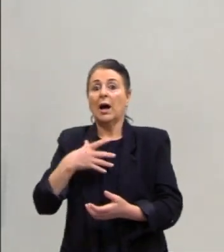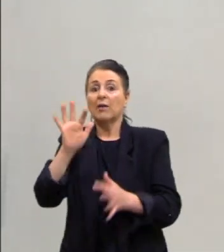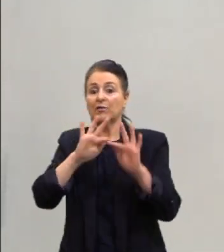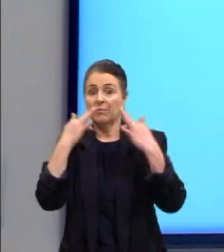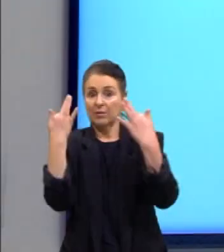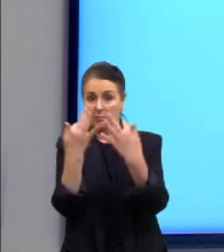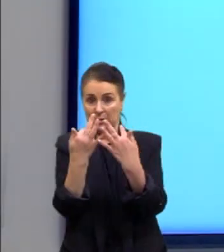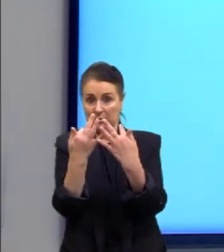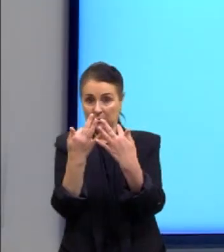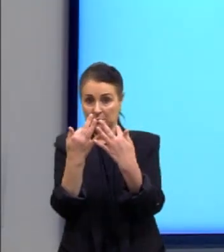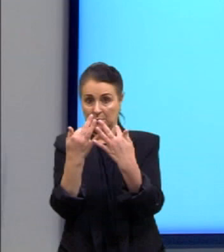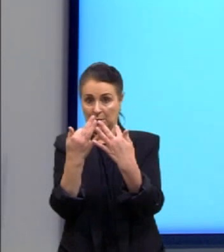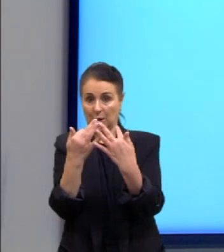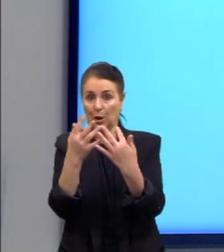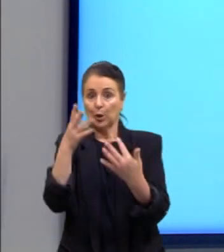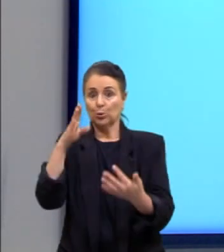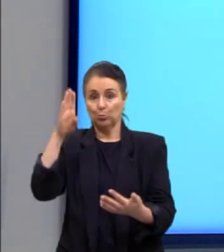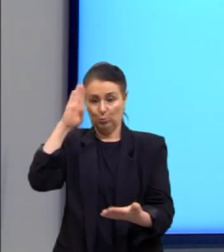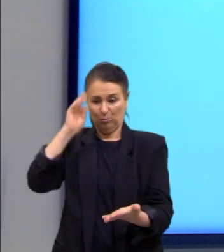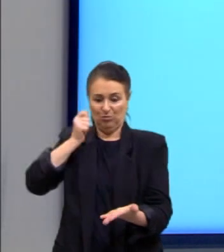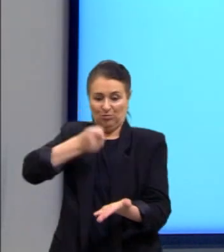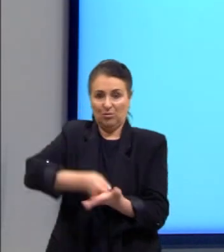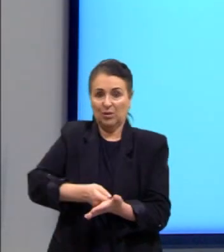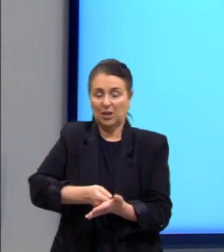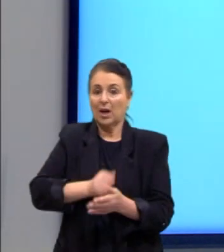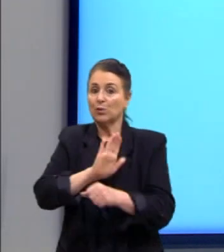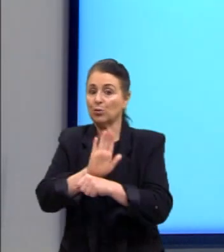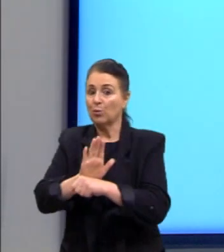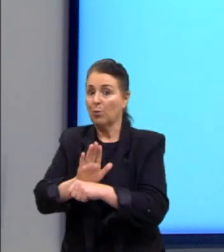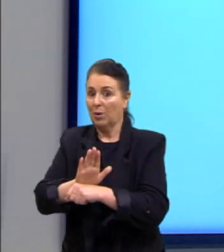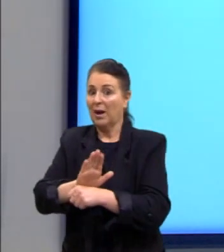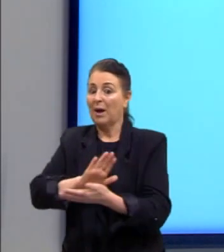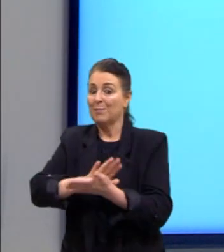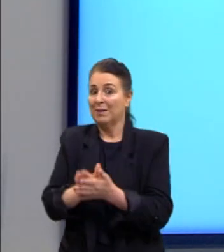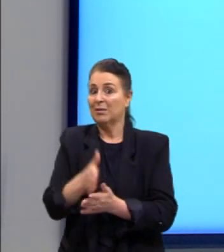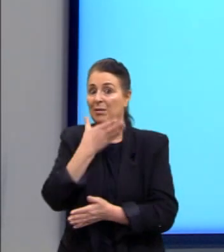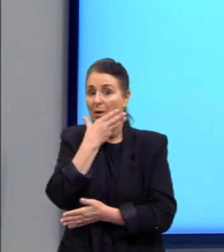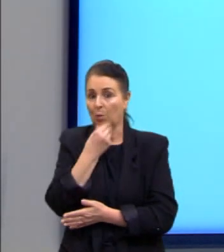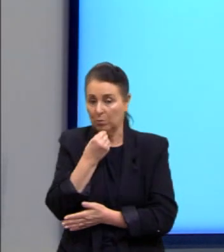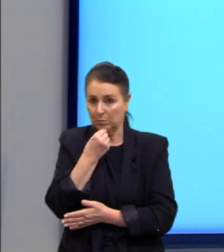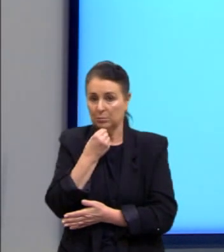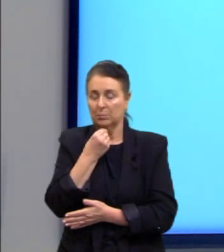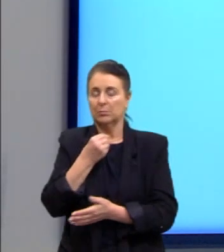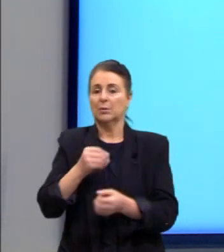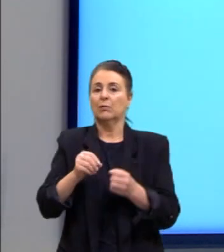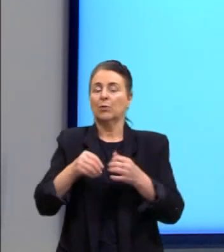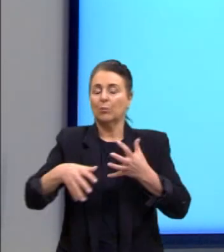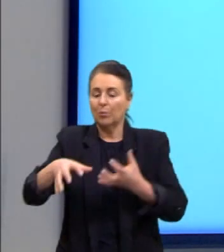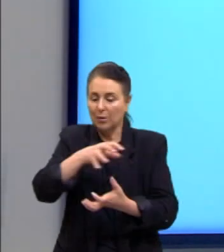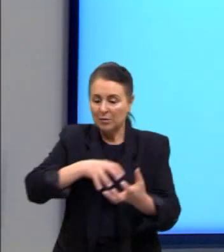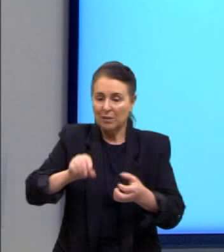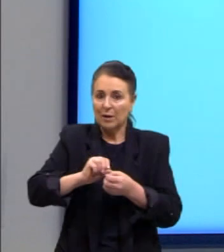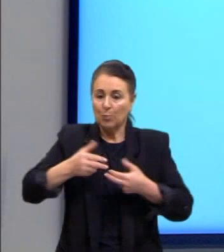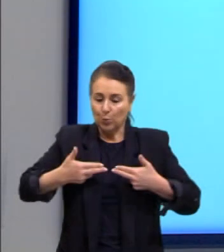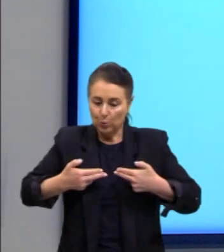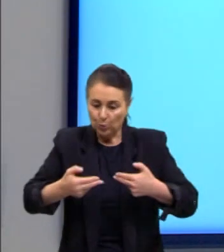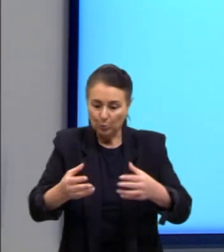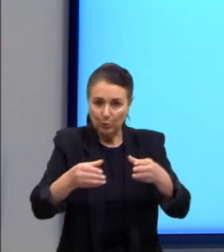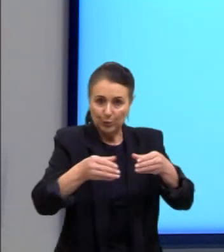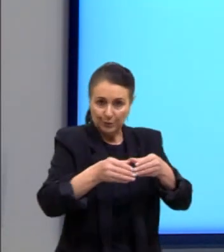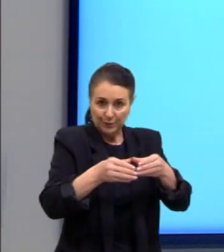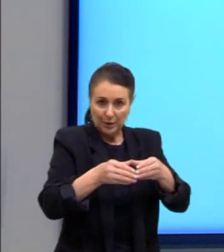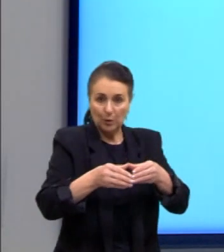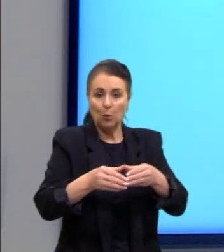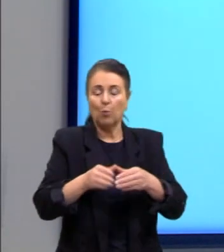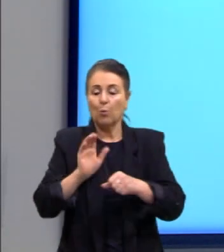está sandino né então também uma revolução aí feita por guerrilhas com apoio dos Camponeses né ressaltar que essas